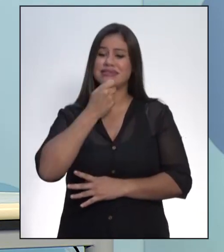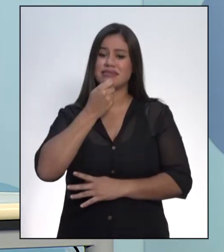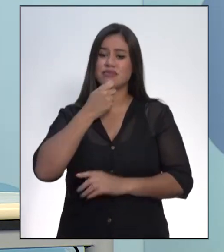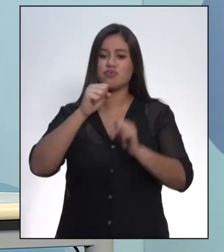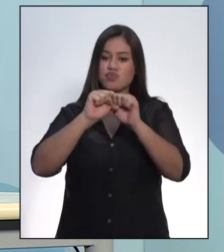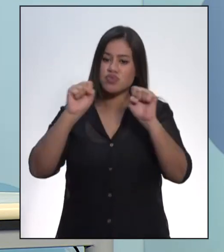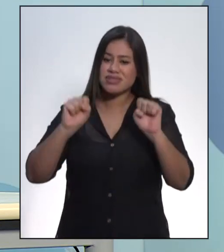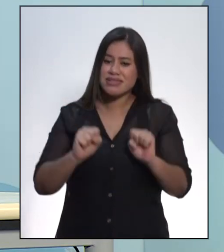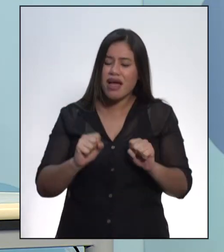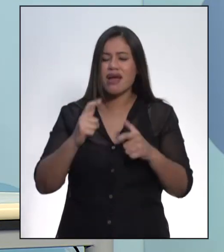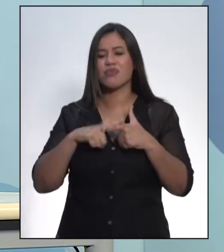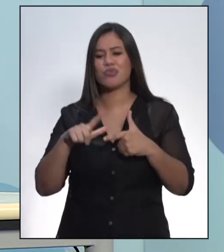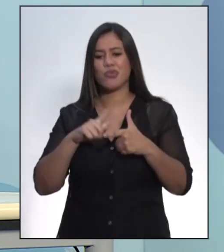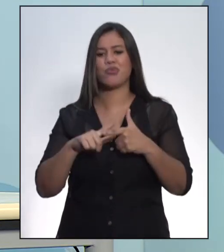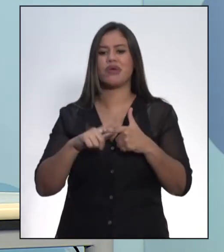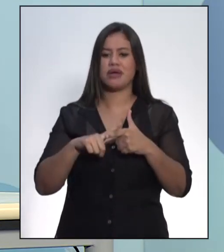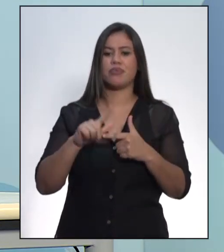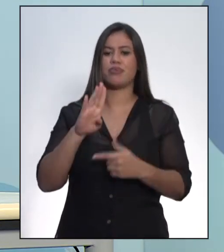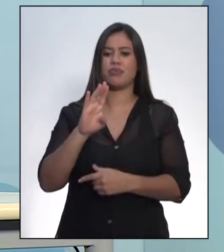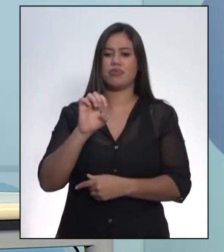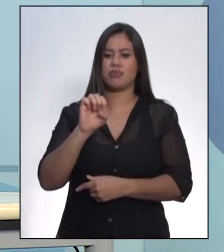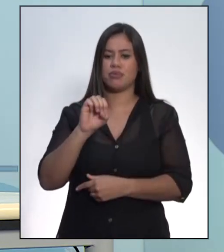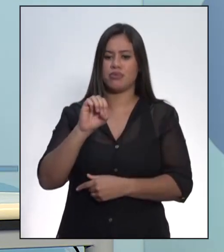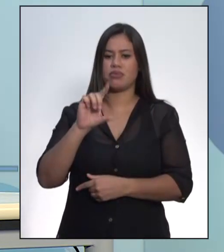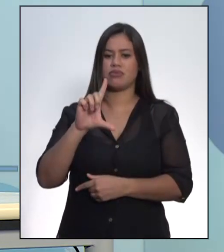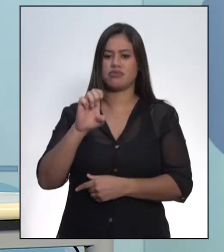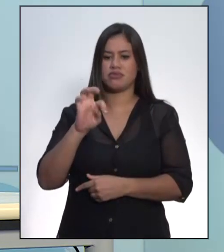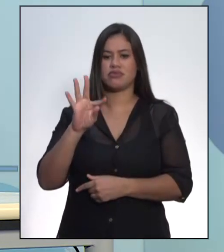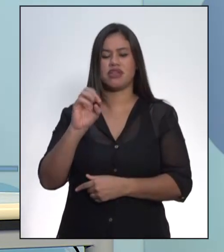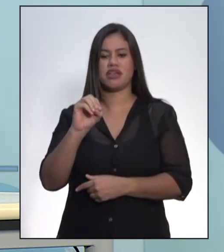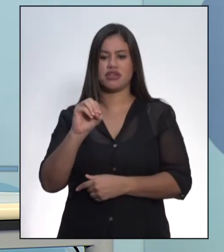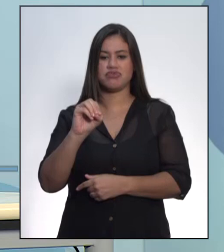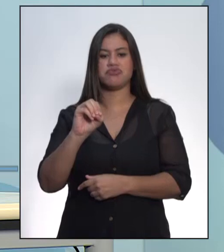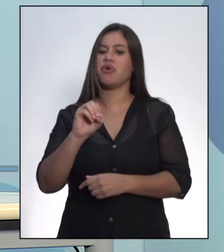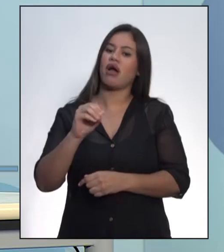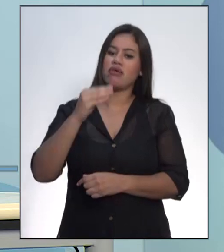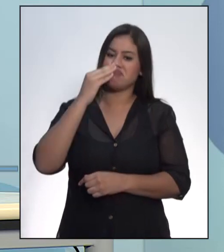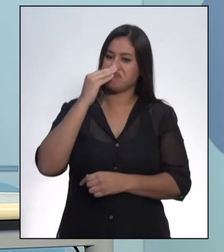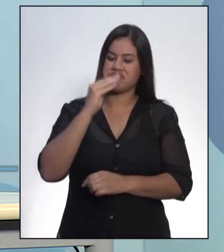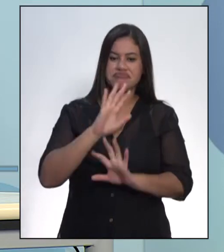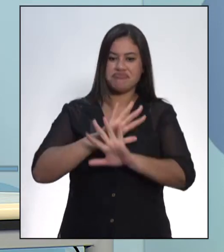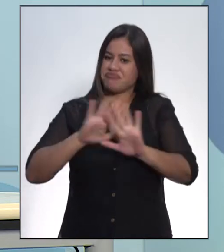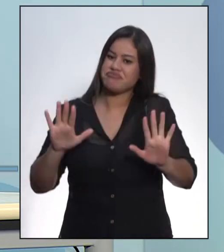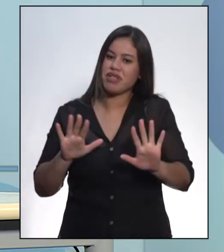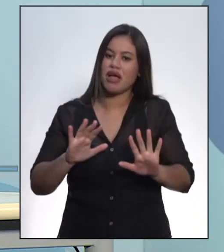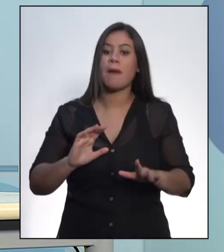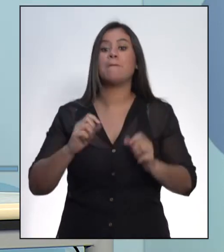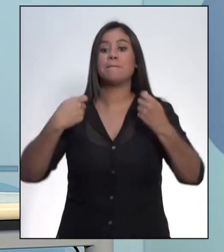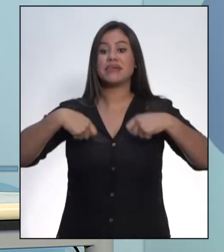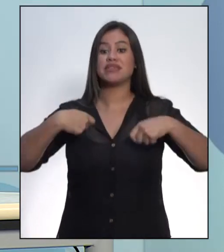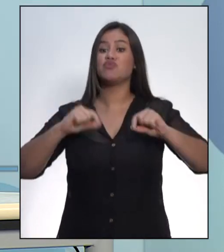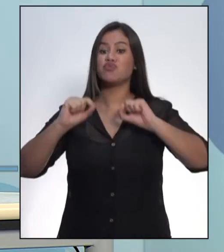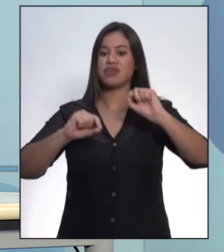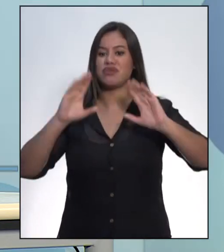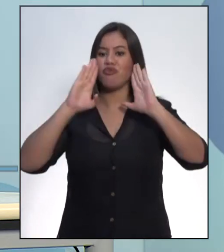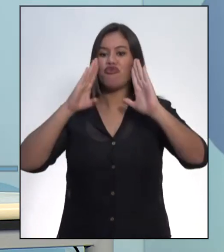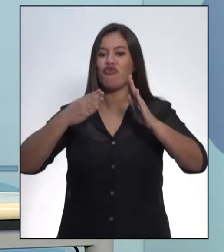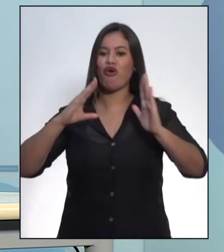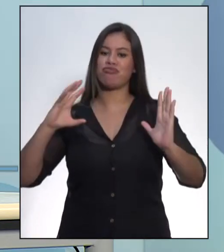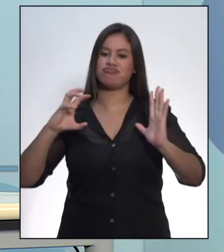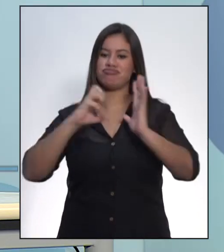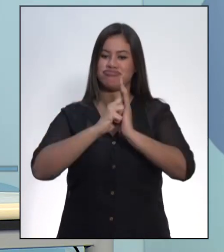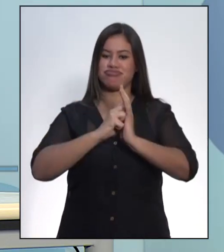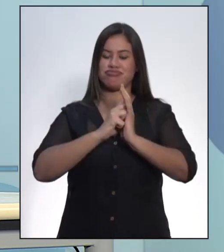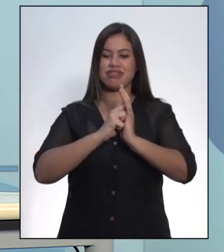sistema, estiver gerando boleto, não se preocupe, pode desconsiderar. Mas não esqueça de realizar a sua inscrição para o Enem